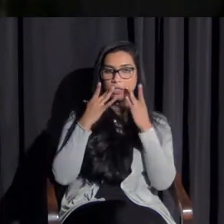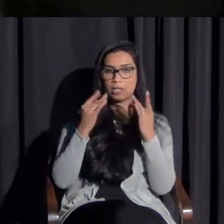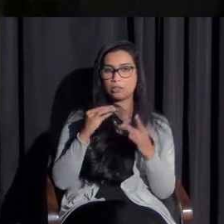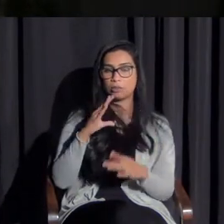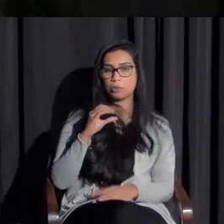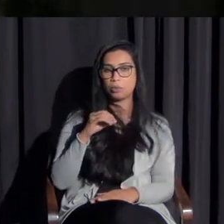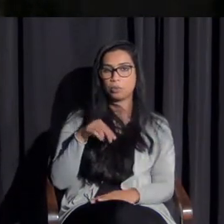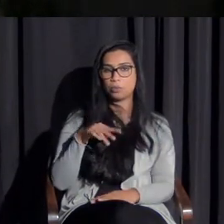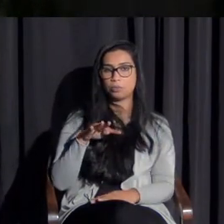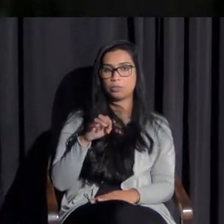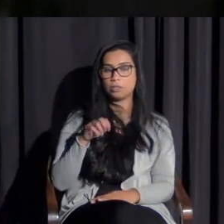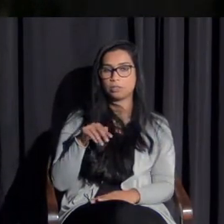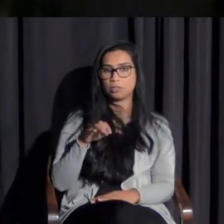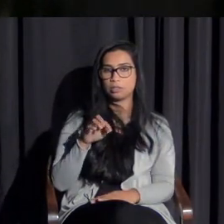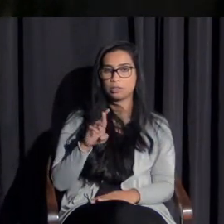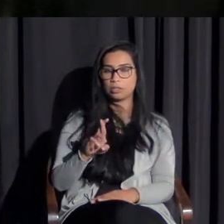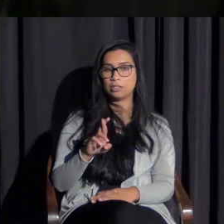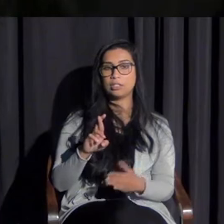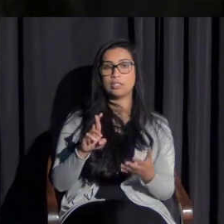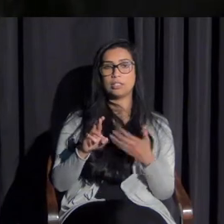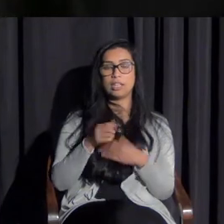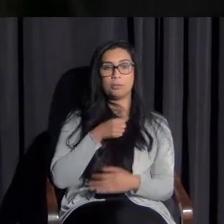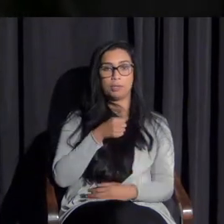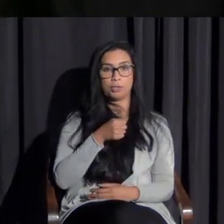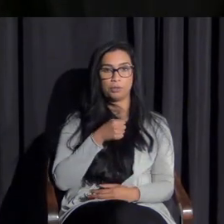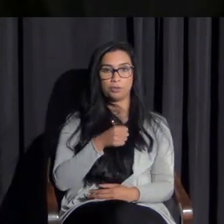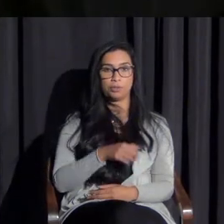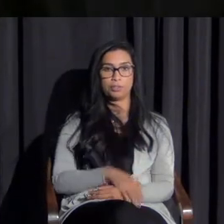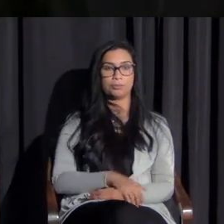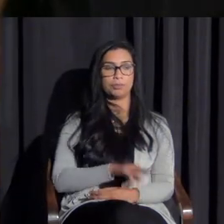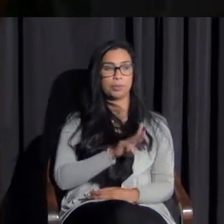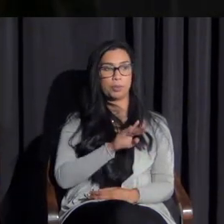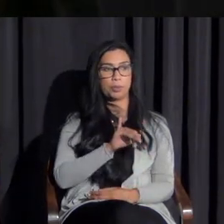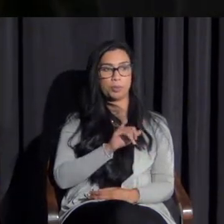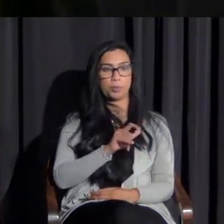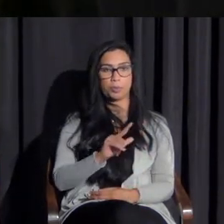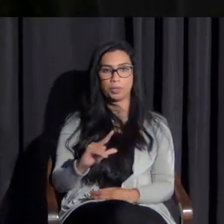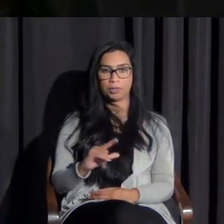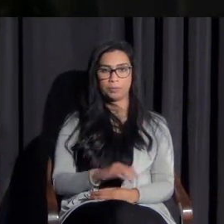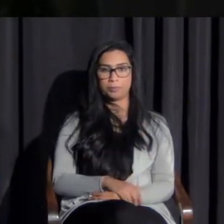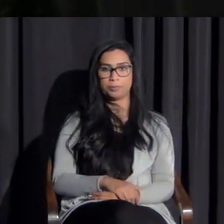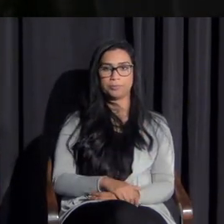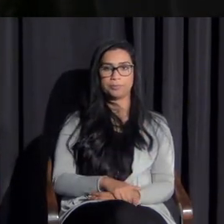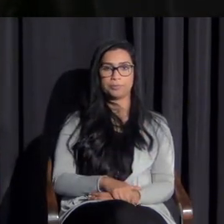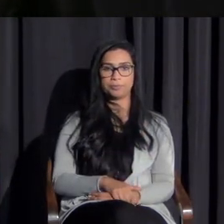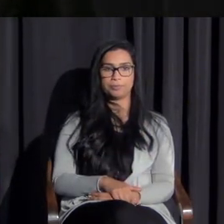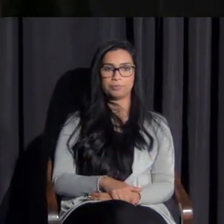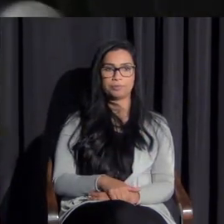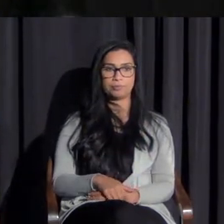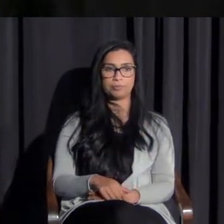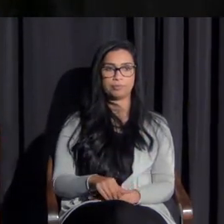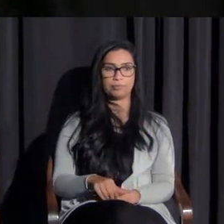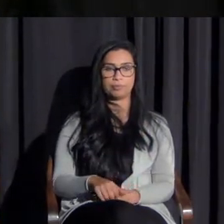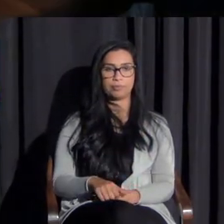queria deixar um pouquinho agora esse microfone aqui com o Will, para ele fazer as considerações dele.